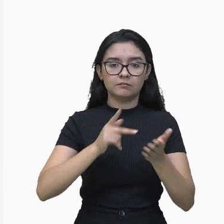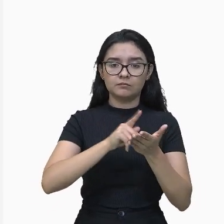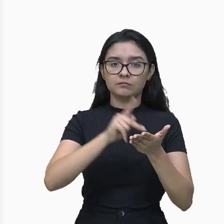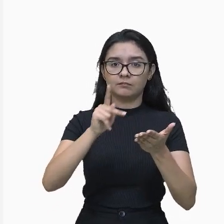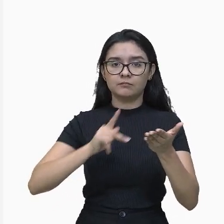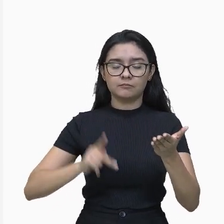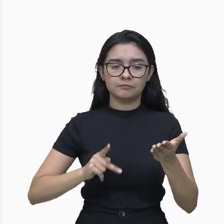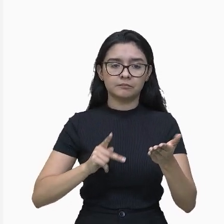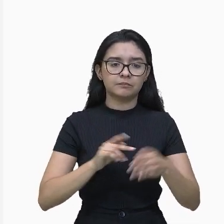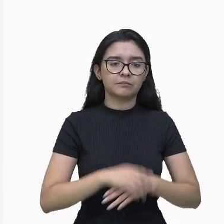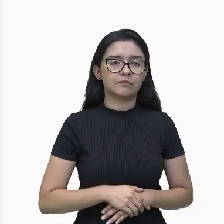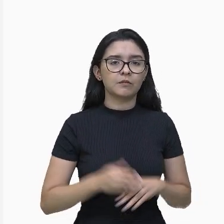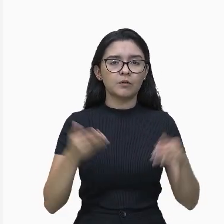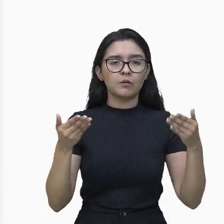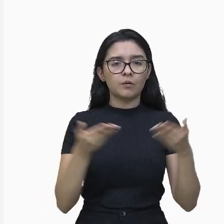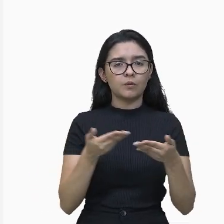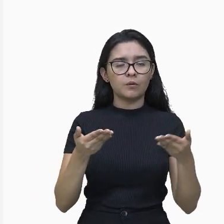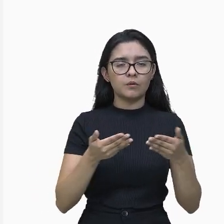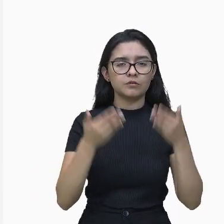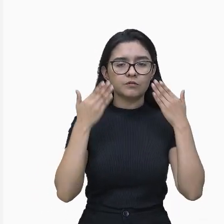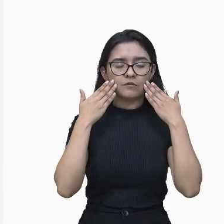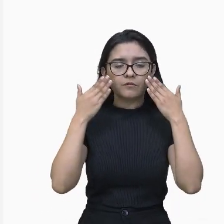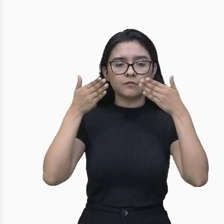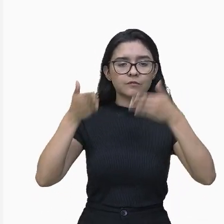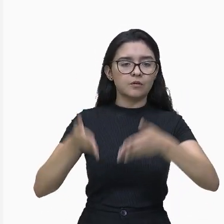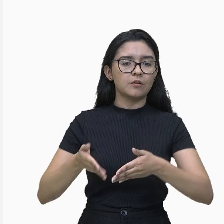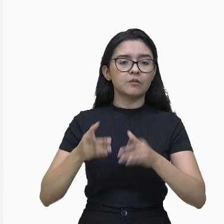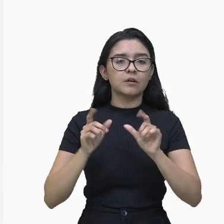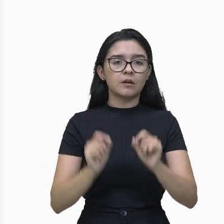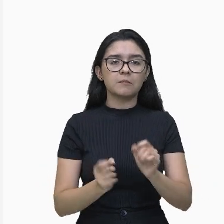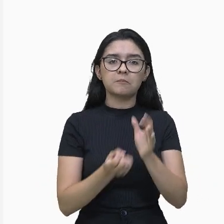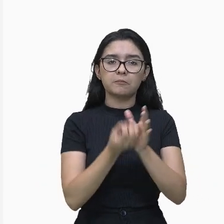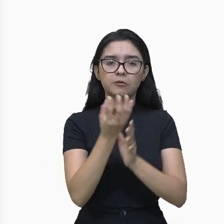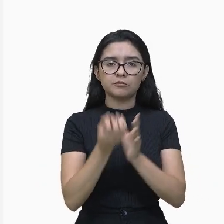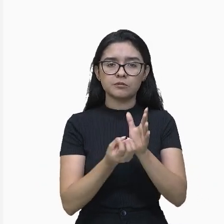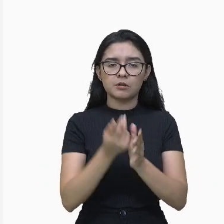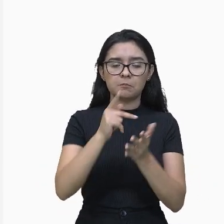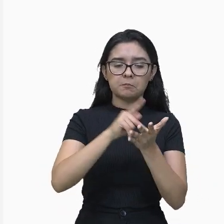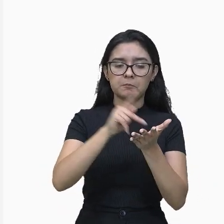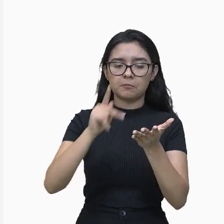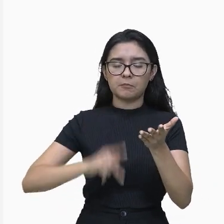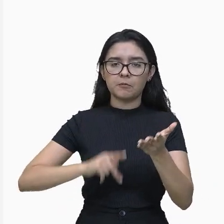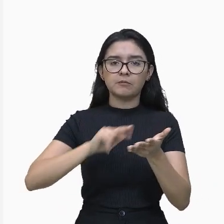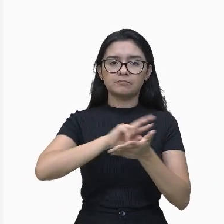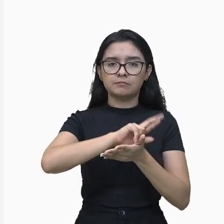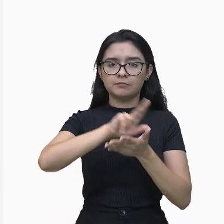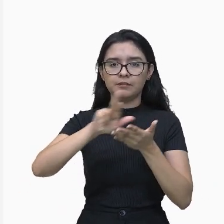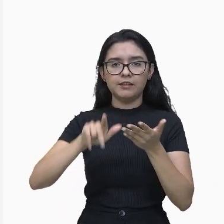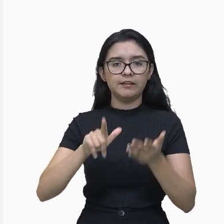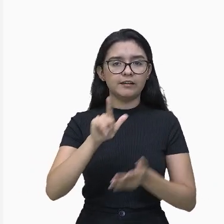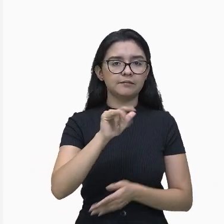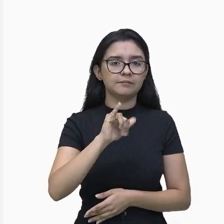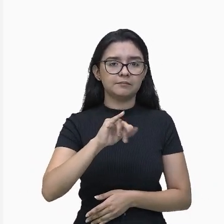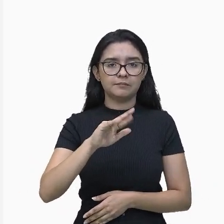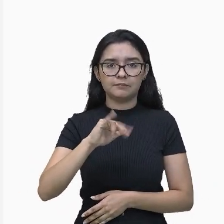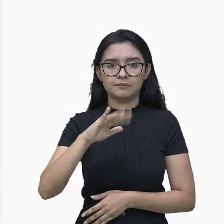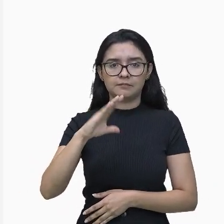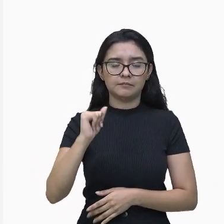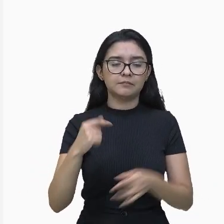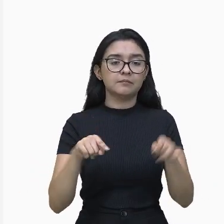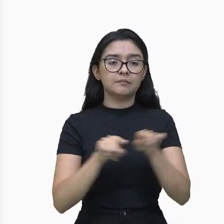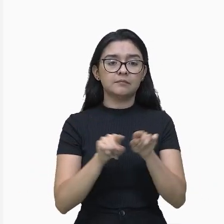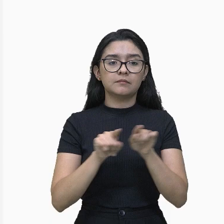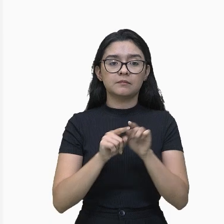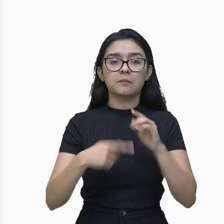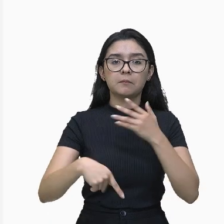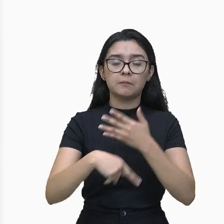hoje vamos fazer um olhar vamos olhar focar na produção de poemas na lírica e Especialmente na produção de